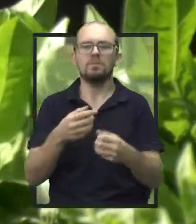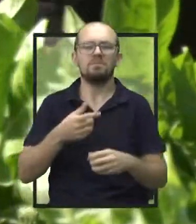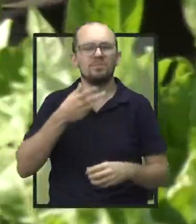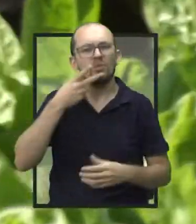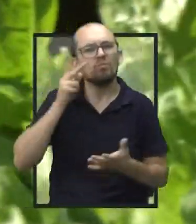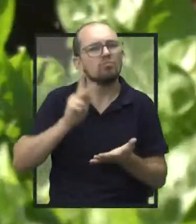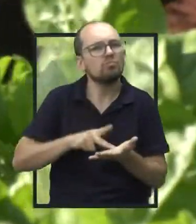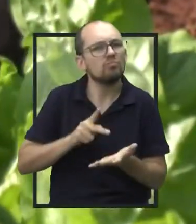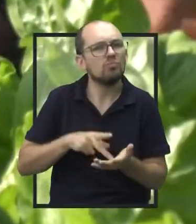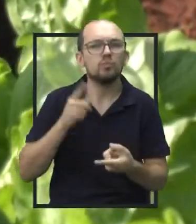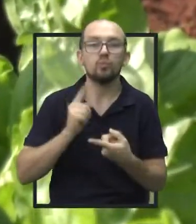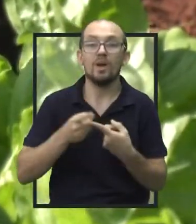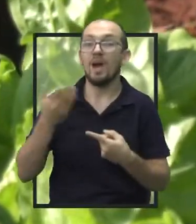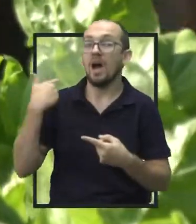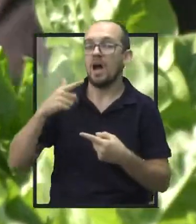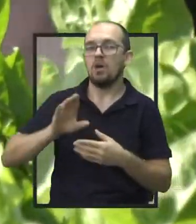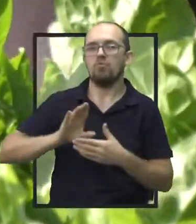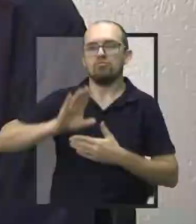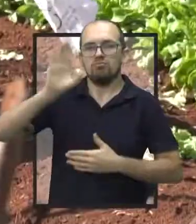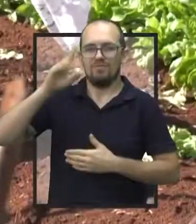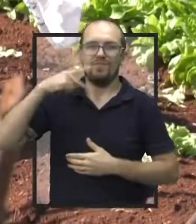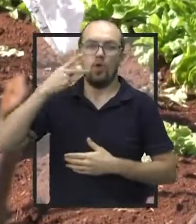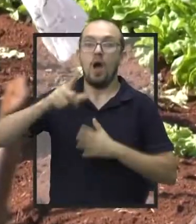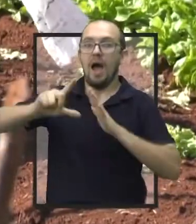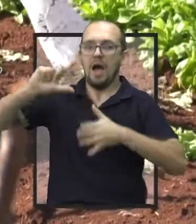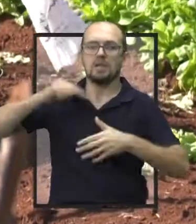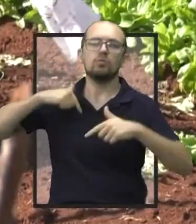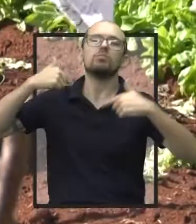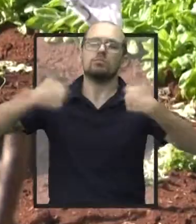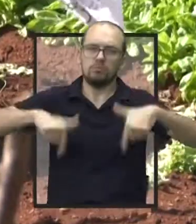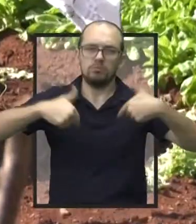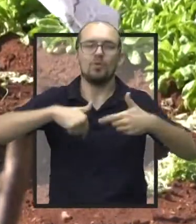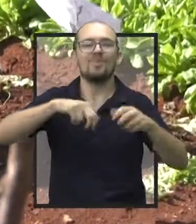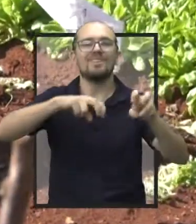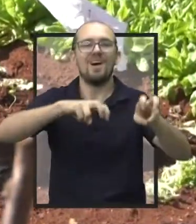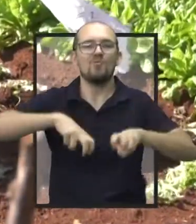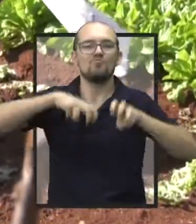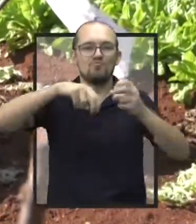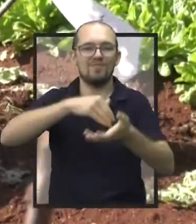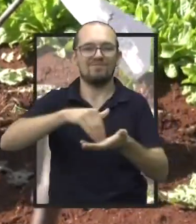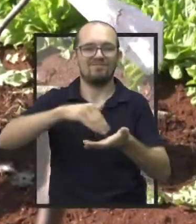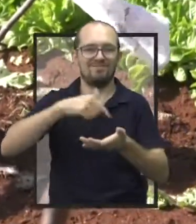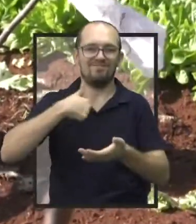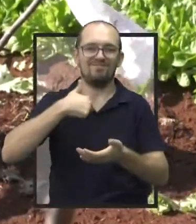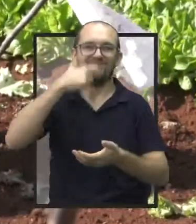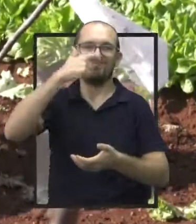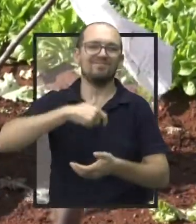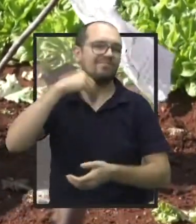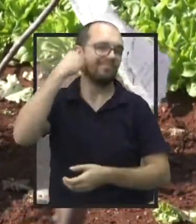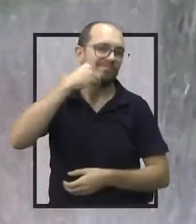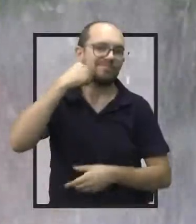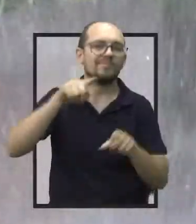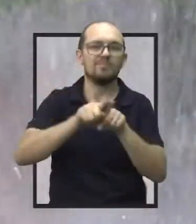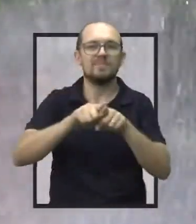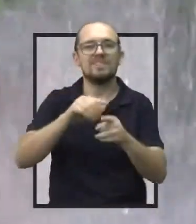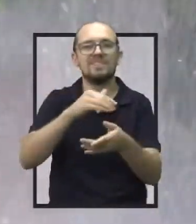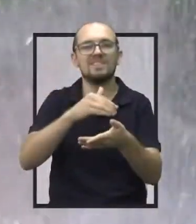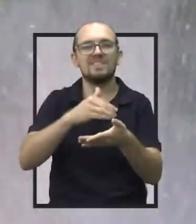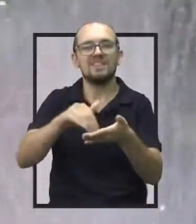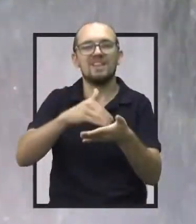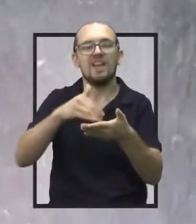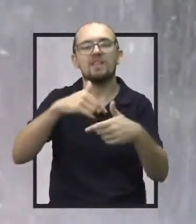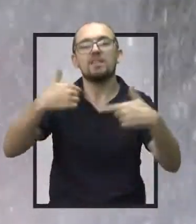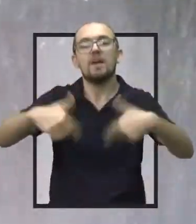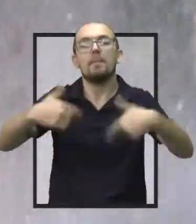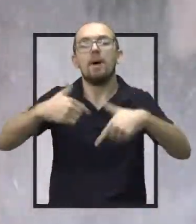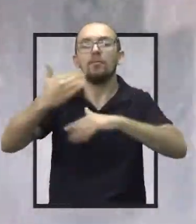vereador eu trabalhei foi secretário de agricultura trabalho e também na secretaria de desenvolvimento e trabalho quando a secretária